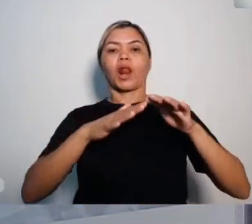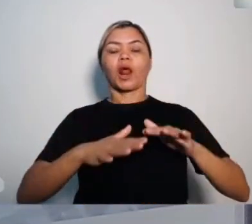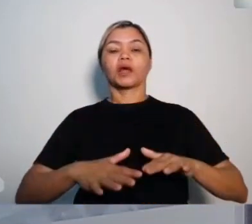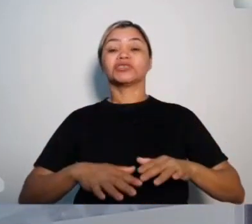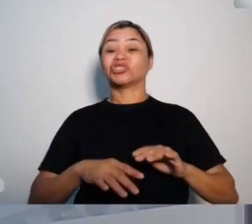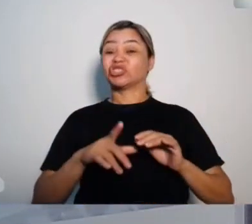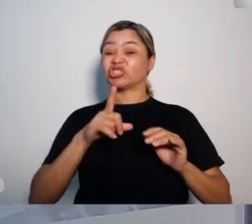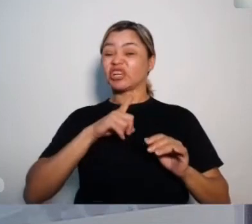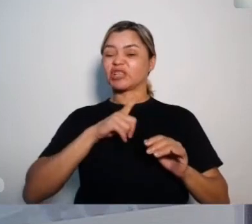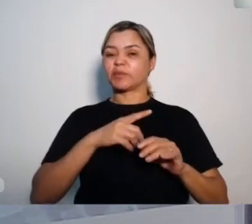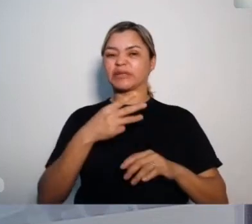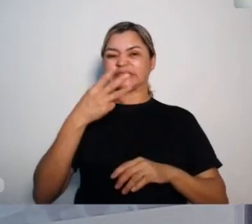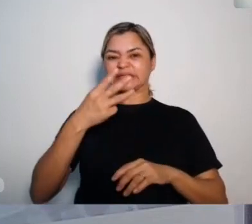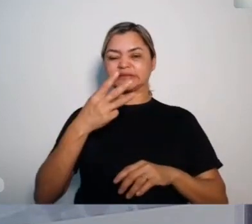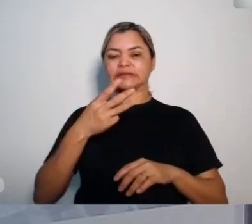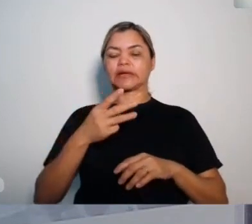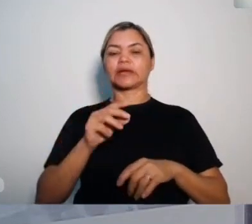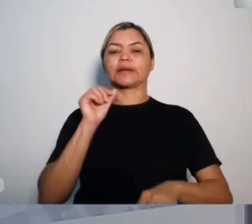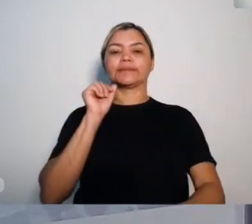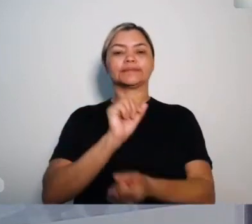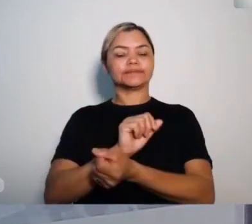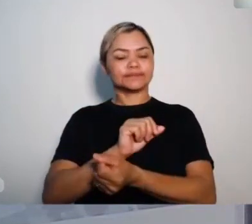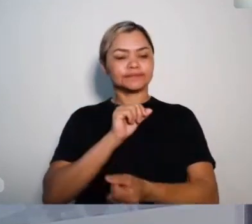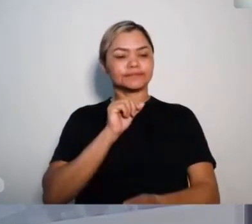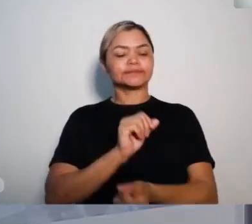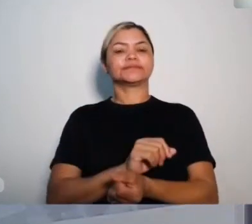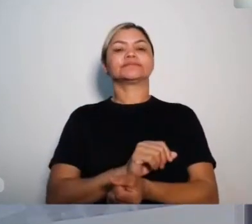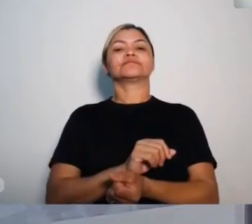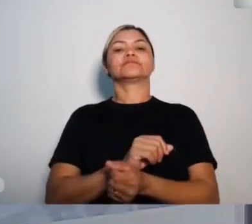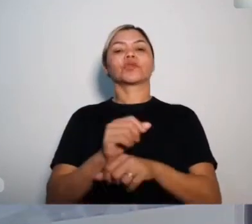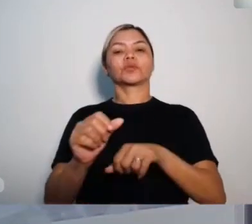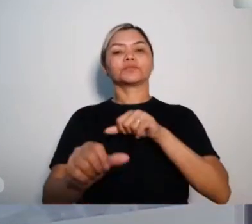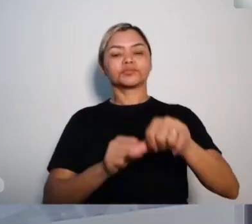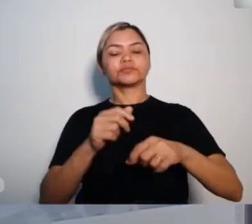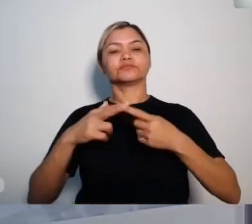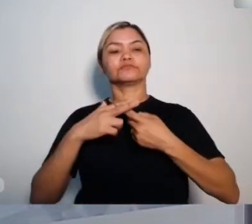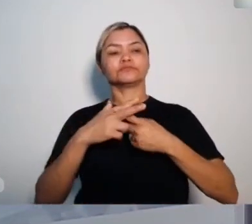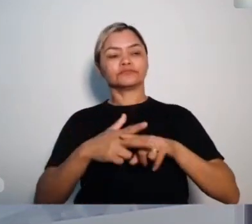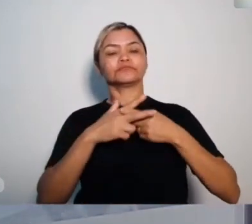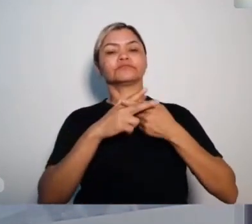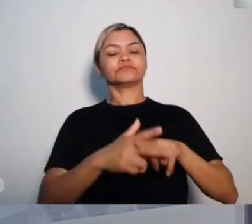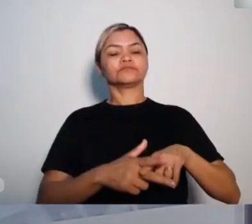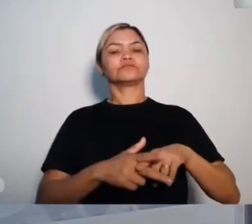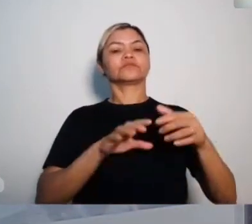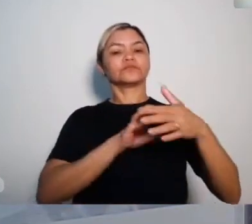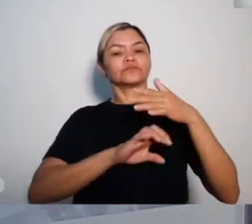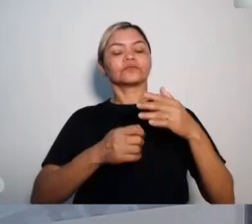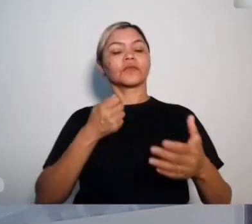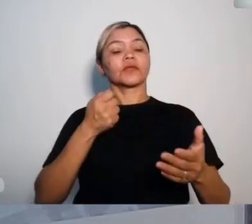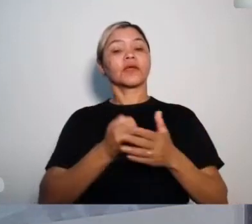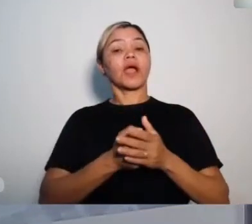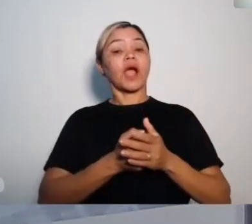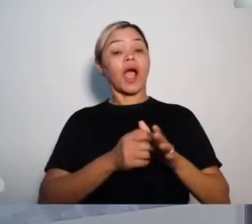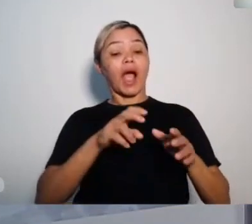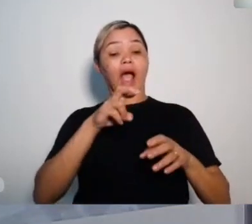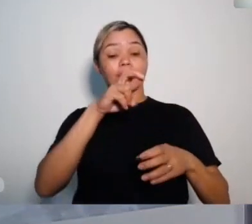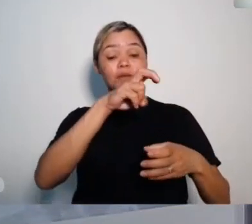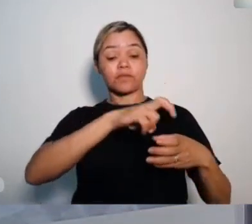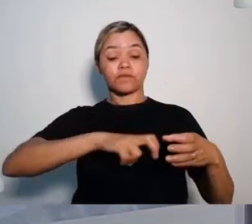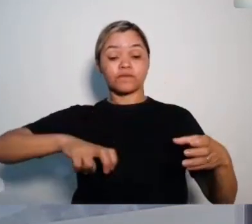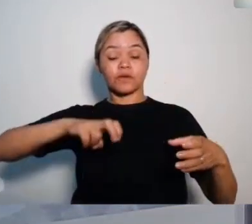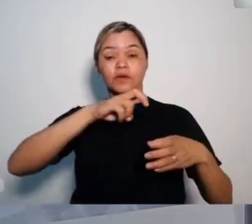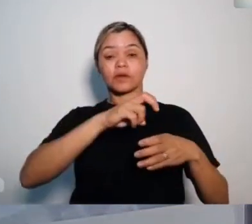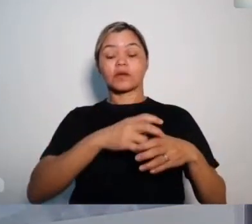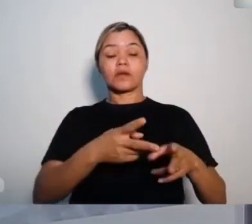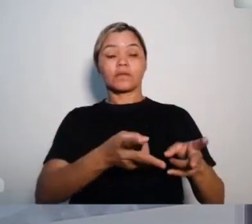terceira intervenção, né, que vai lá a empresa, abre, arruma, hora